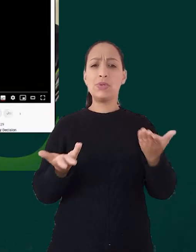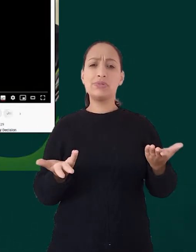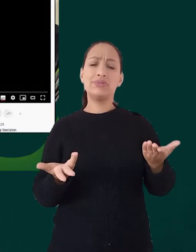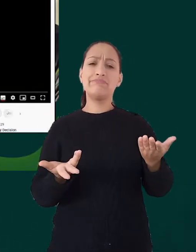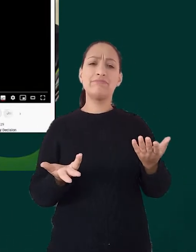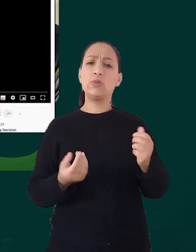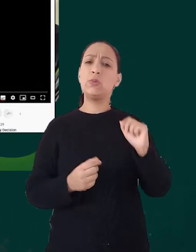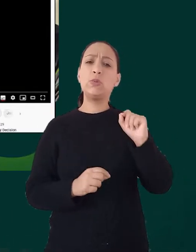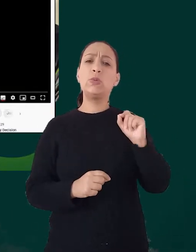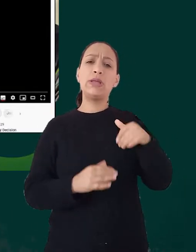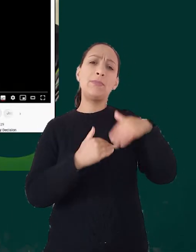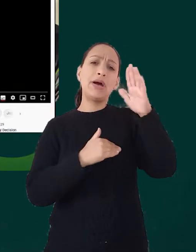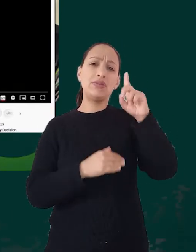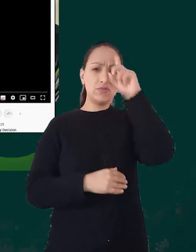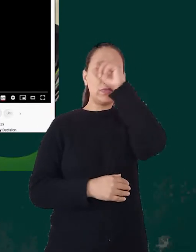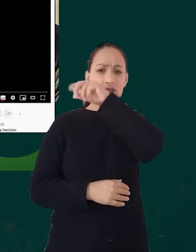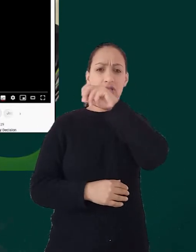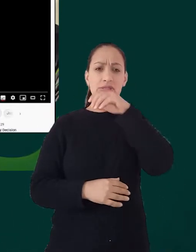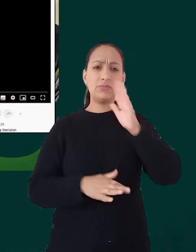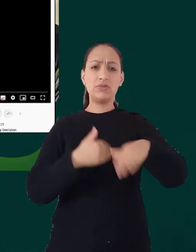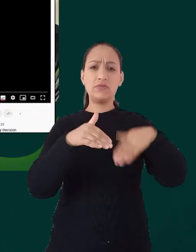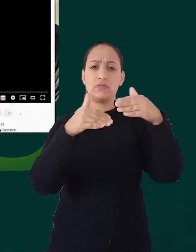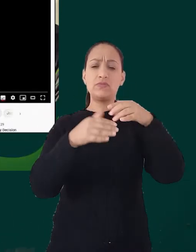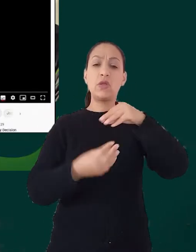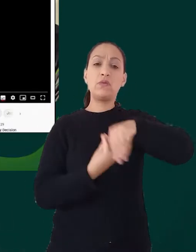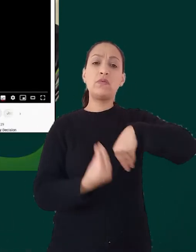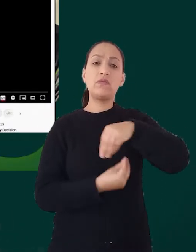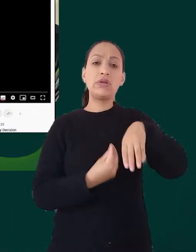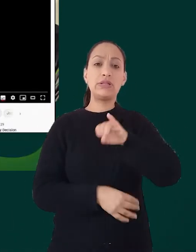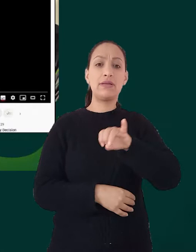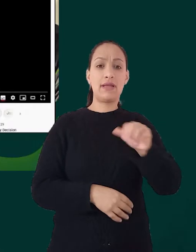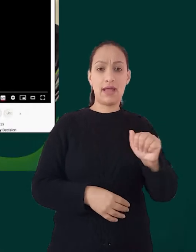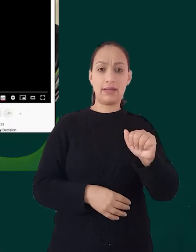difícil no desenvolvimento de um jogo envolvendo inteligência artificial?